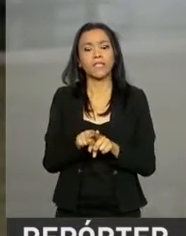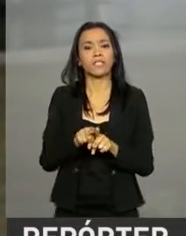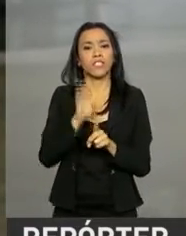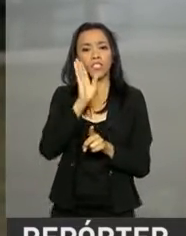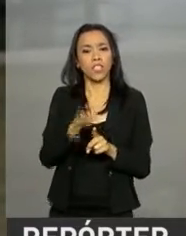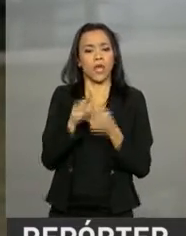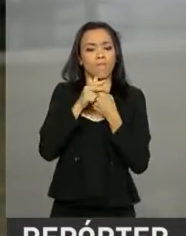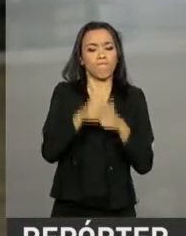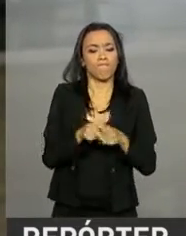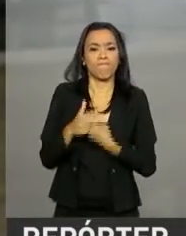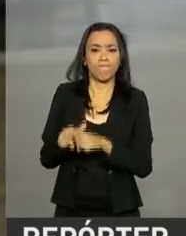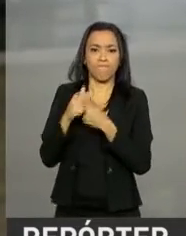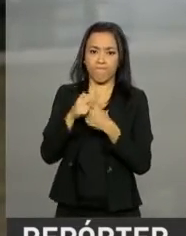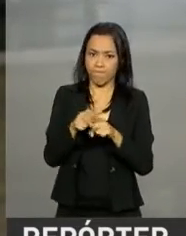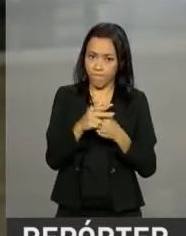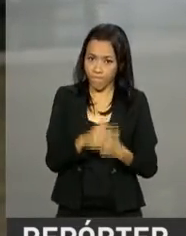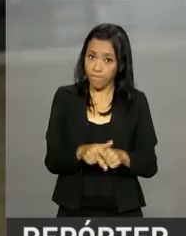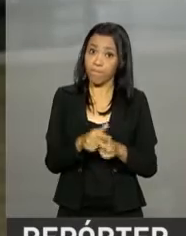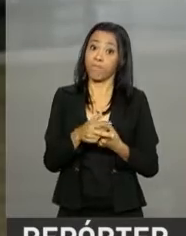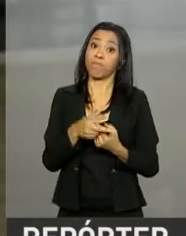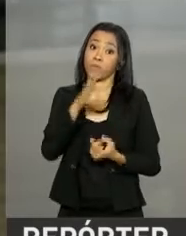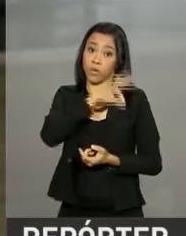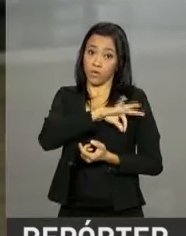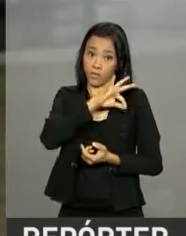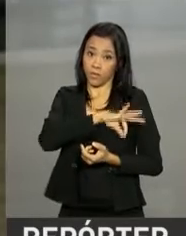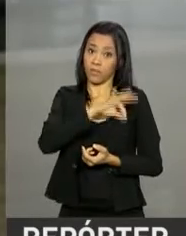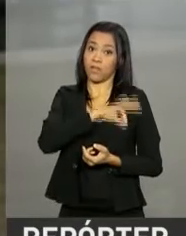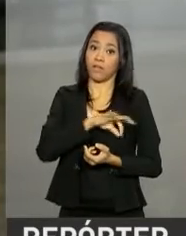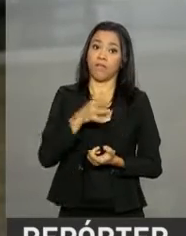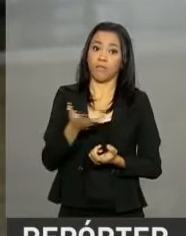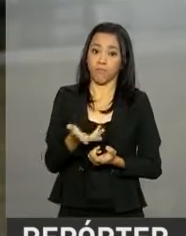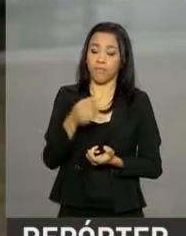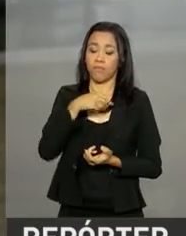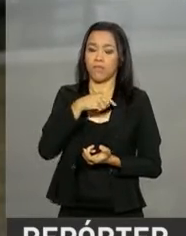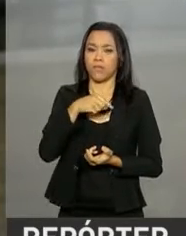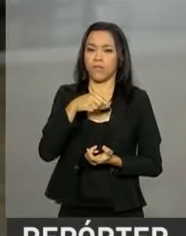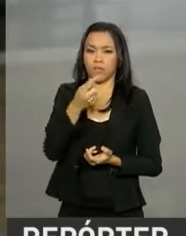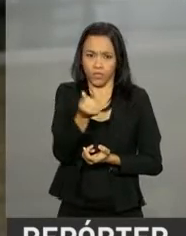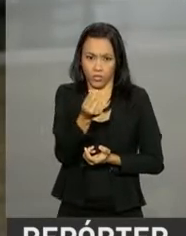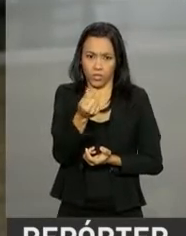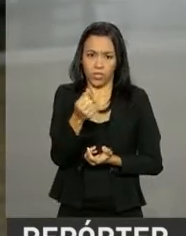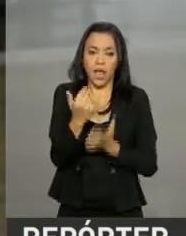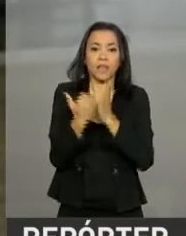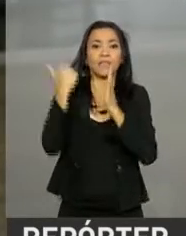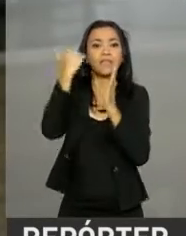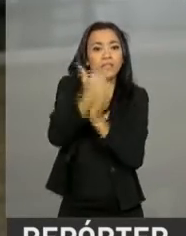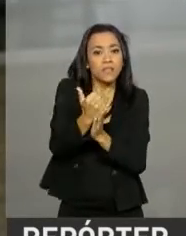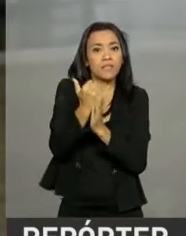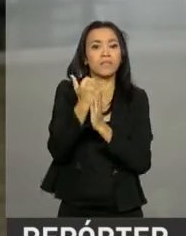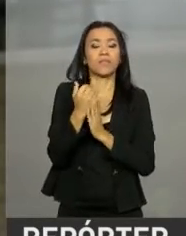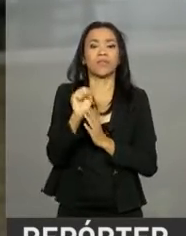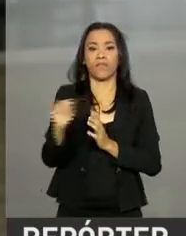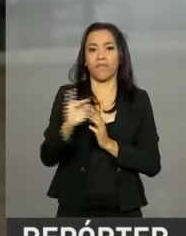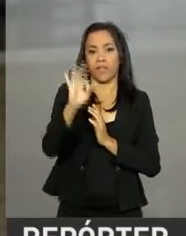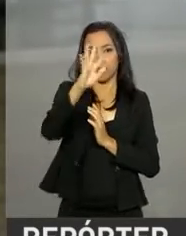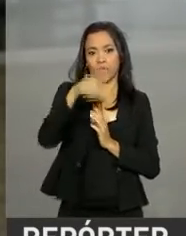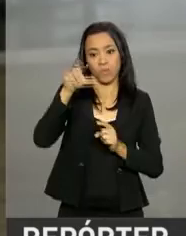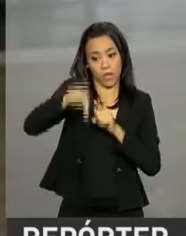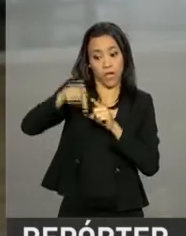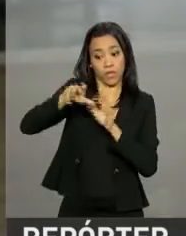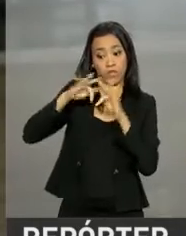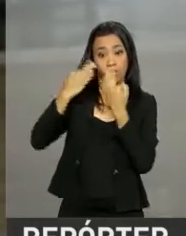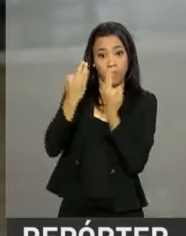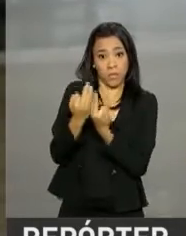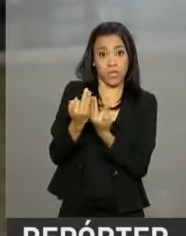reajuste no valor do benefício médio do bolsa família acima inclusive da inflação já começou o pagamento dos benefícios do bolsa família